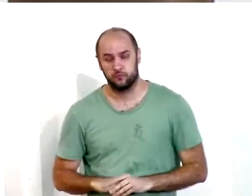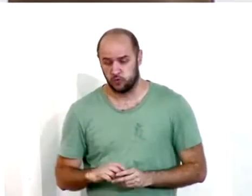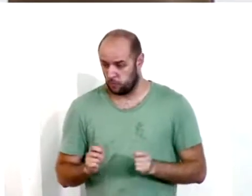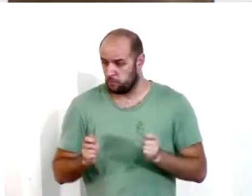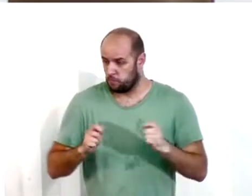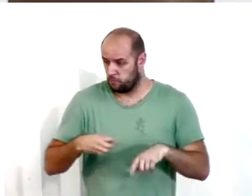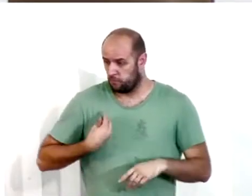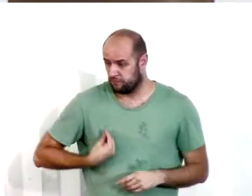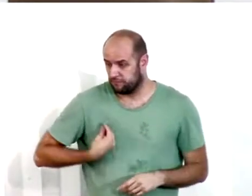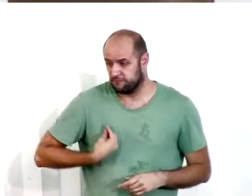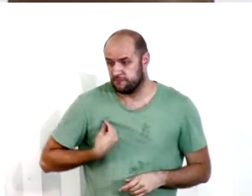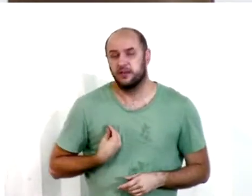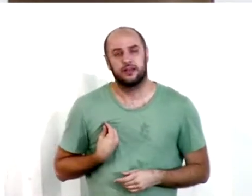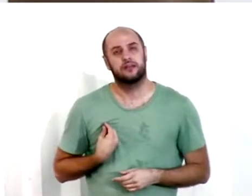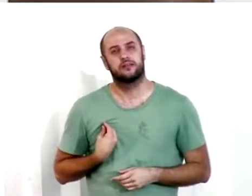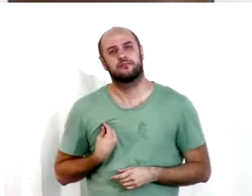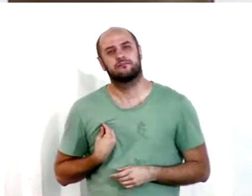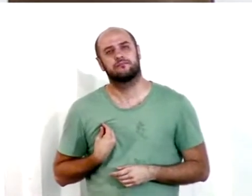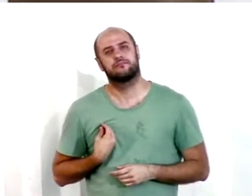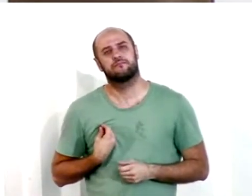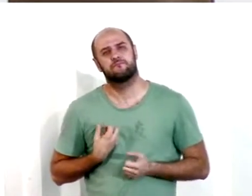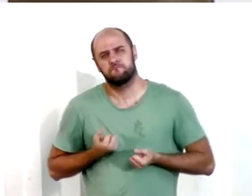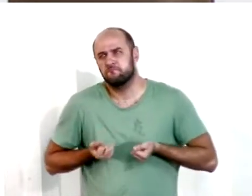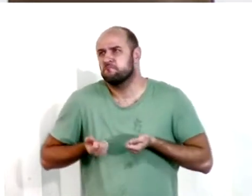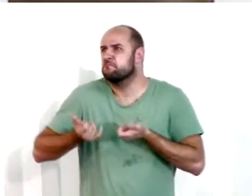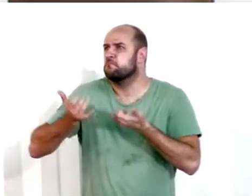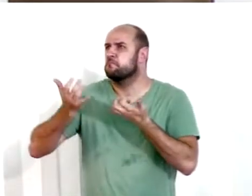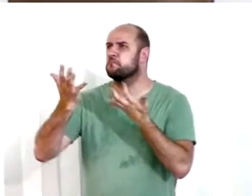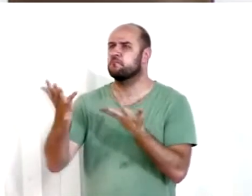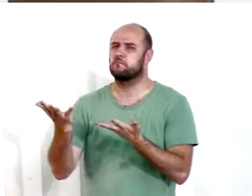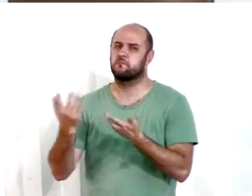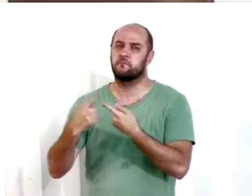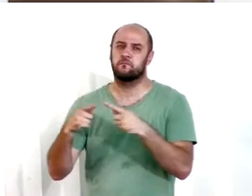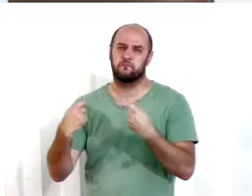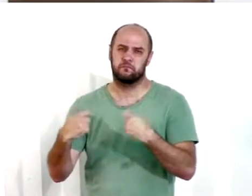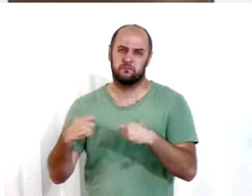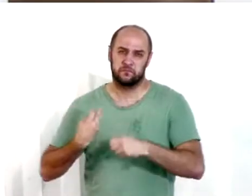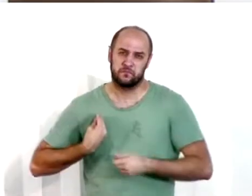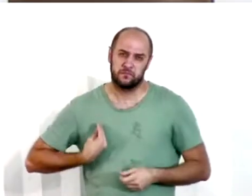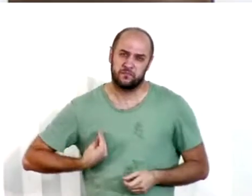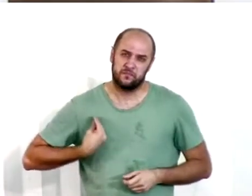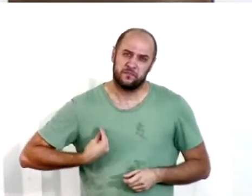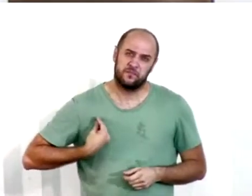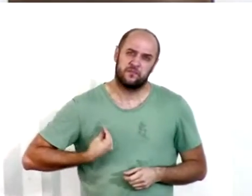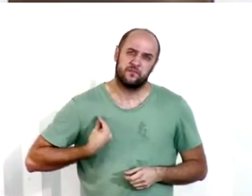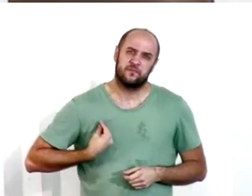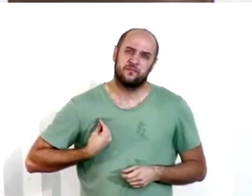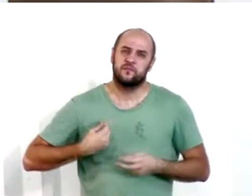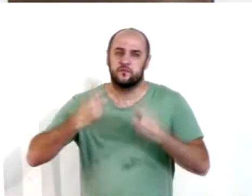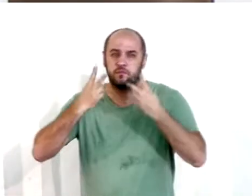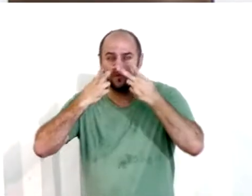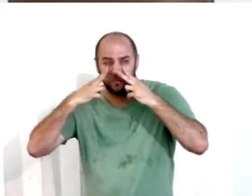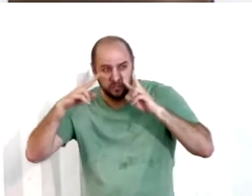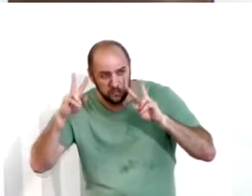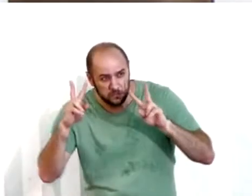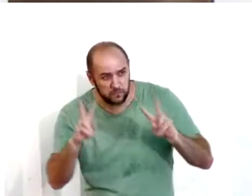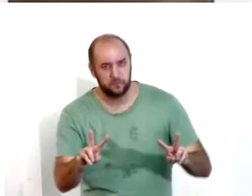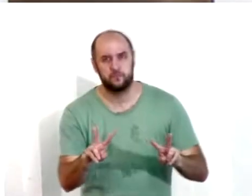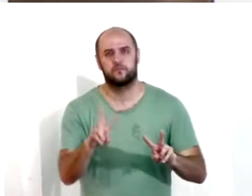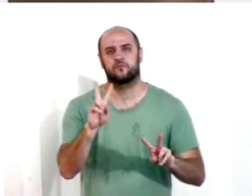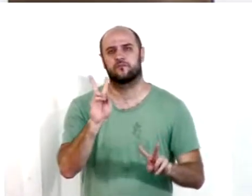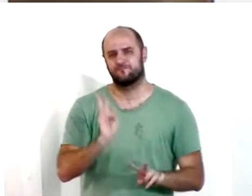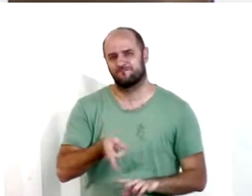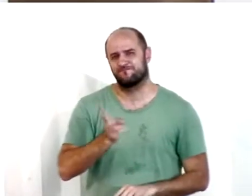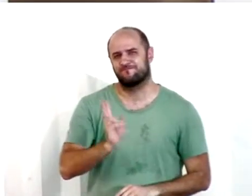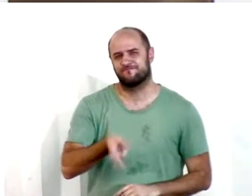apenas viver para ela, mas eu tenho que viver testemunhando dela.